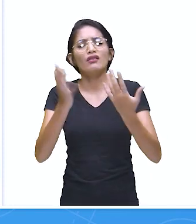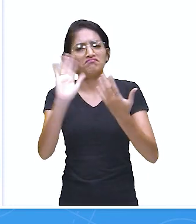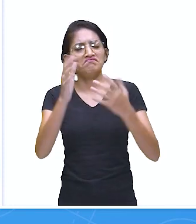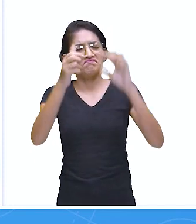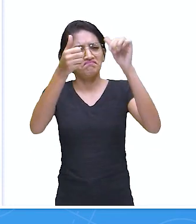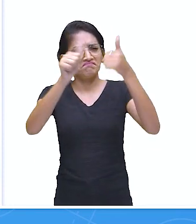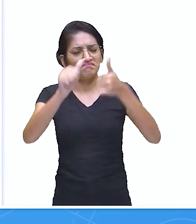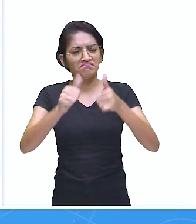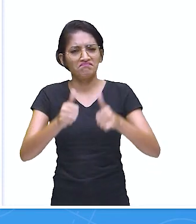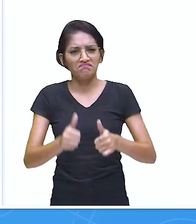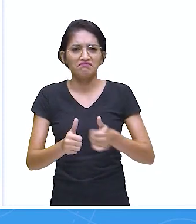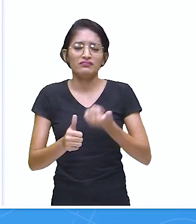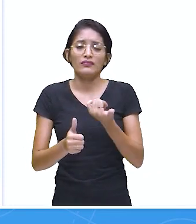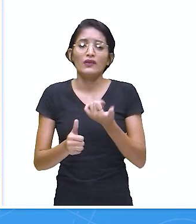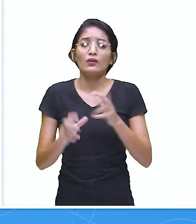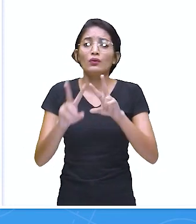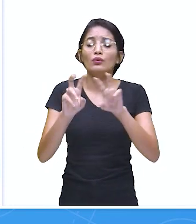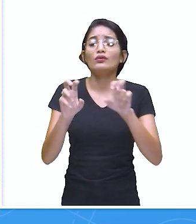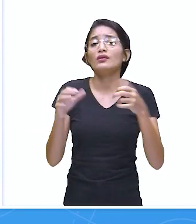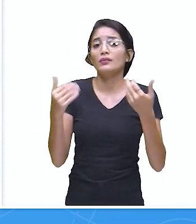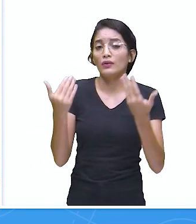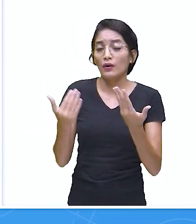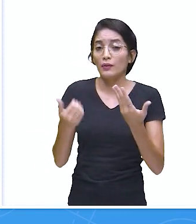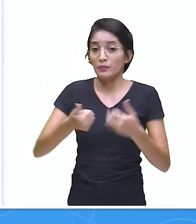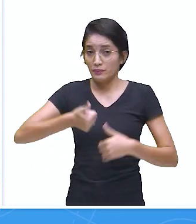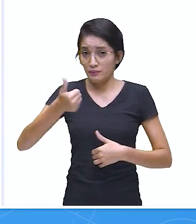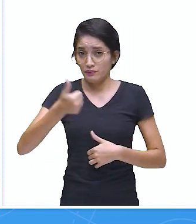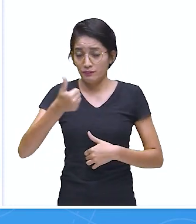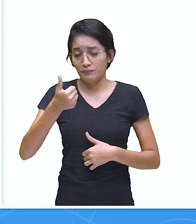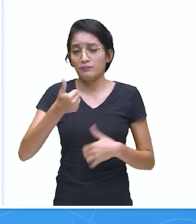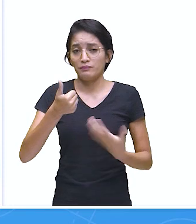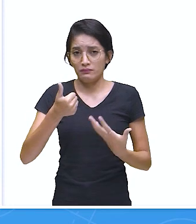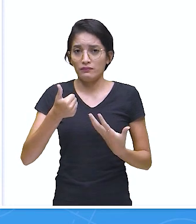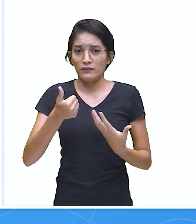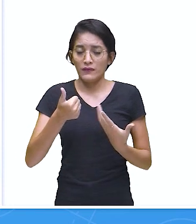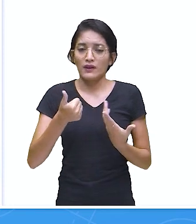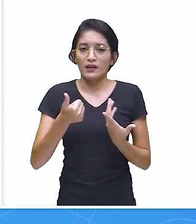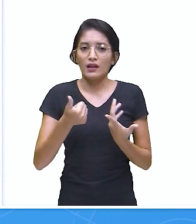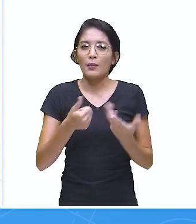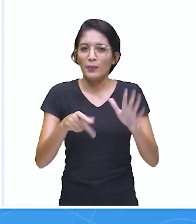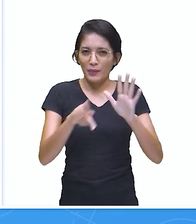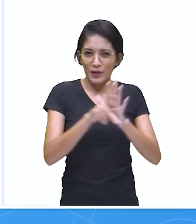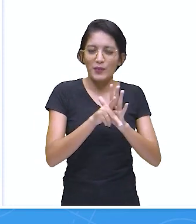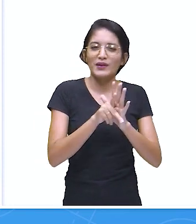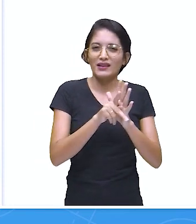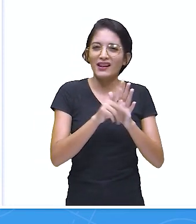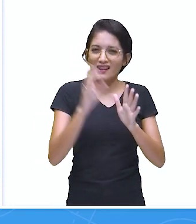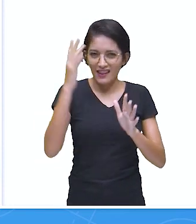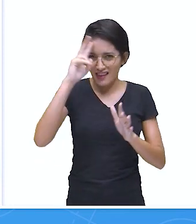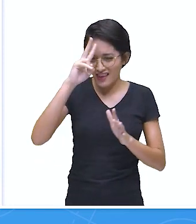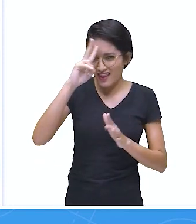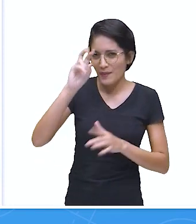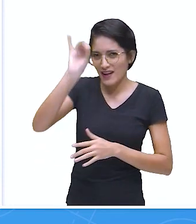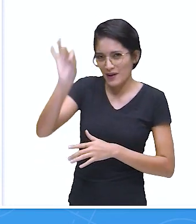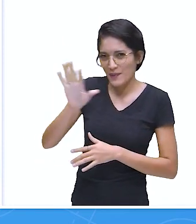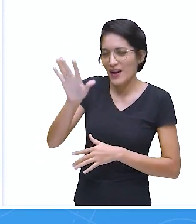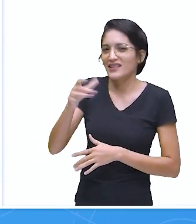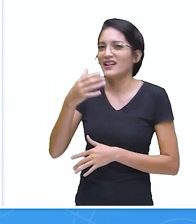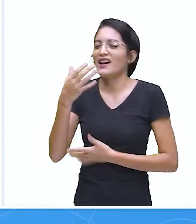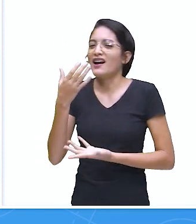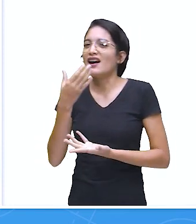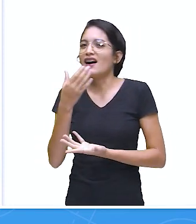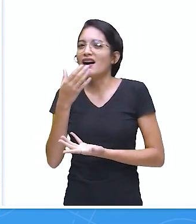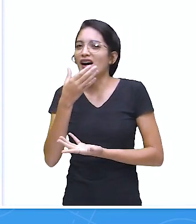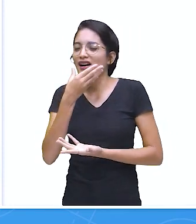aqui a respeito, primeiro, da charge da criança que está na rua, né? Então, são fatos